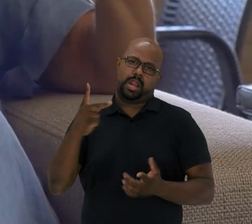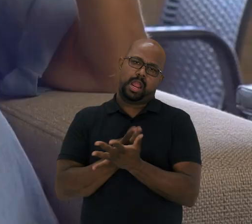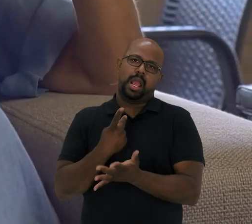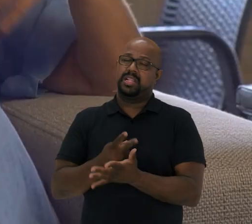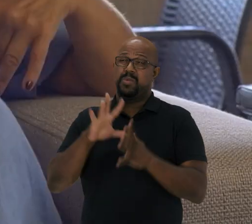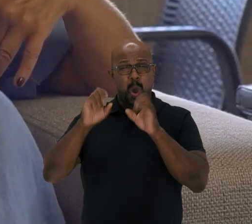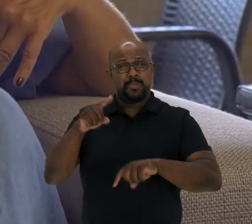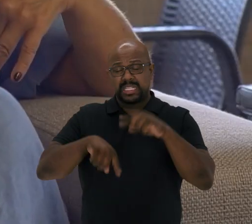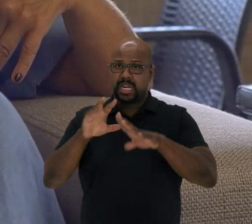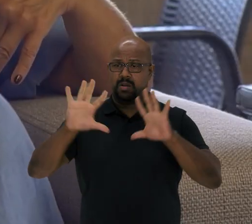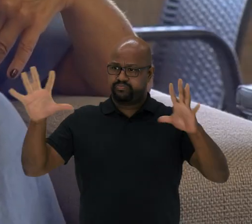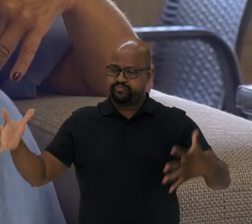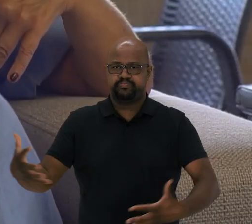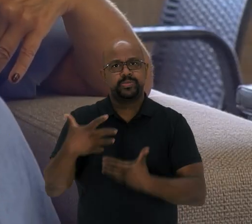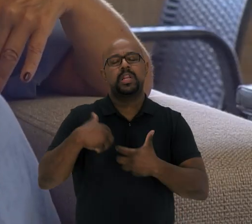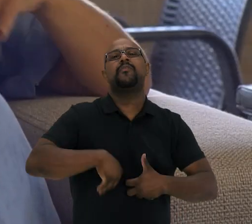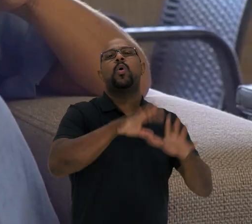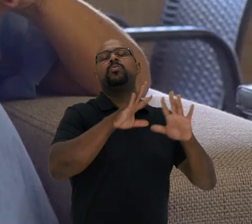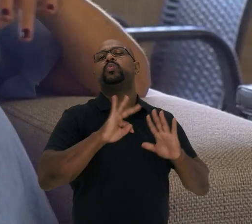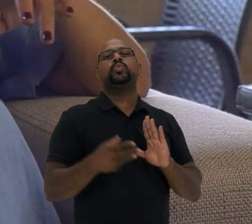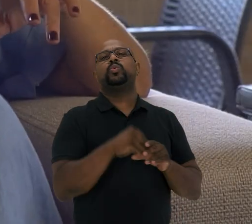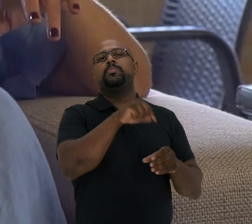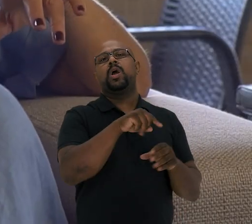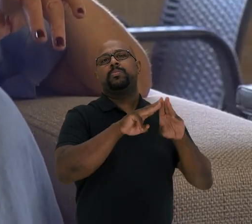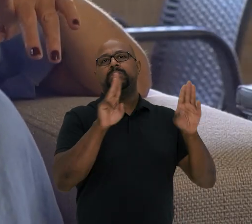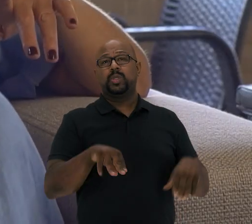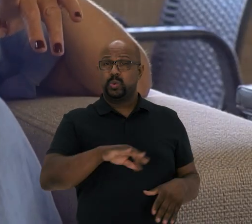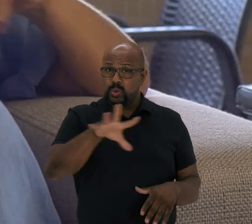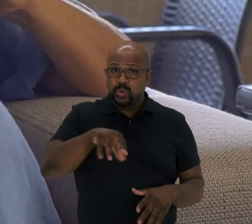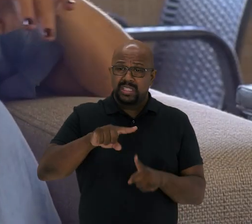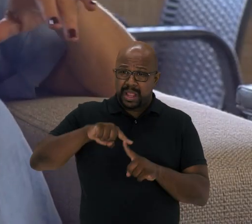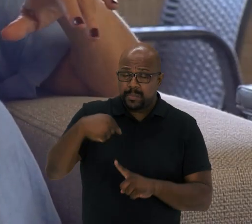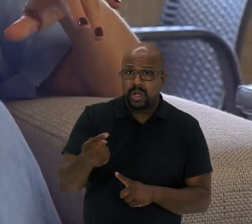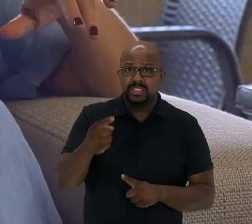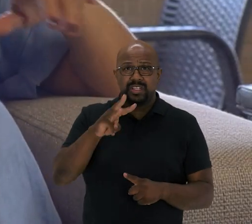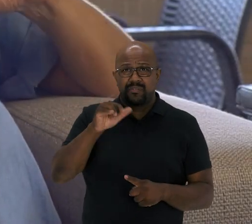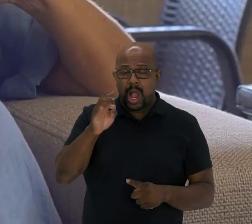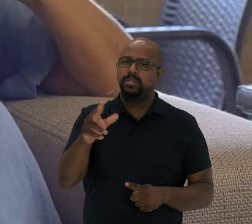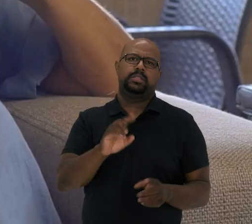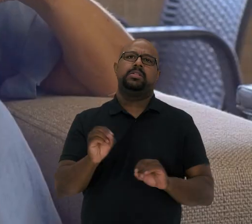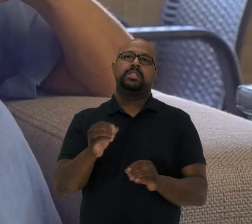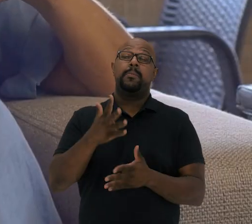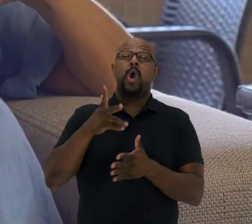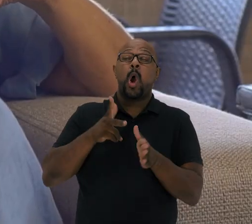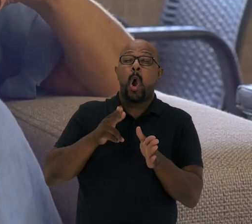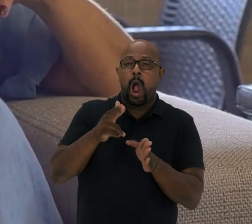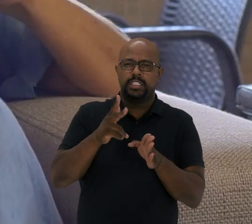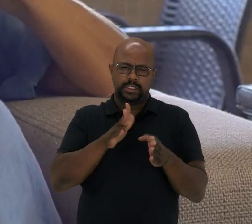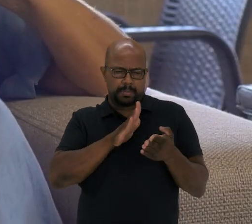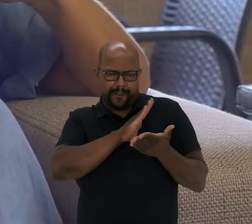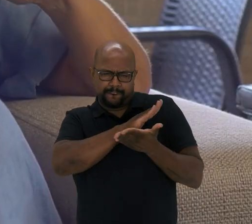carreou todo aquele material para dentro do museu. Não existe nada lá no museu pós-Walter Ilha, em termos de